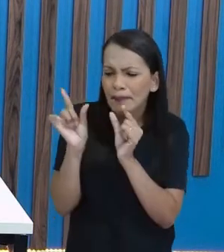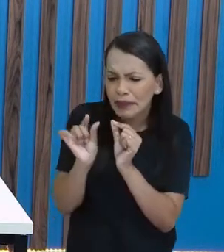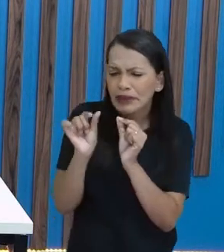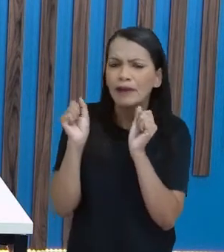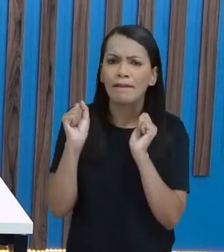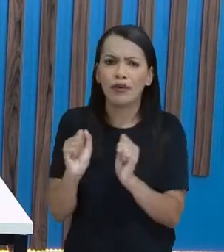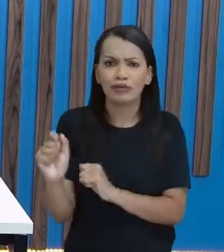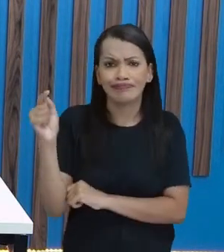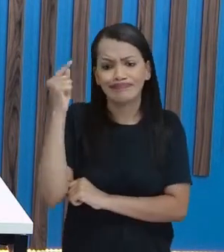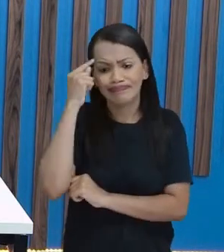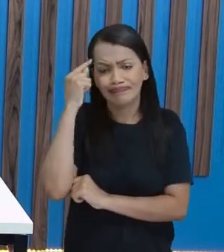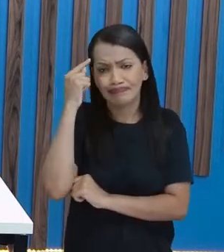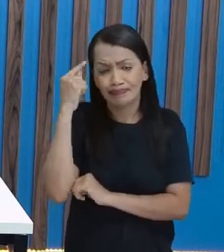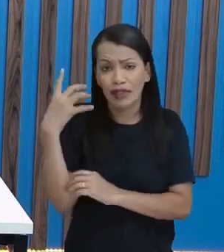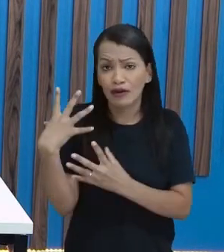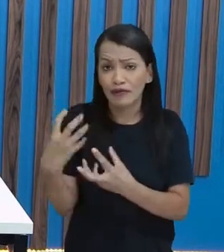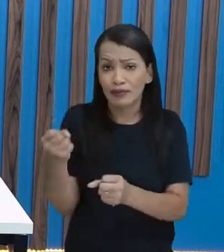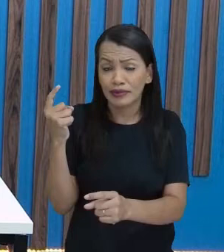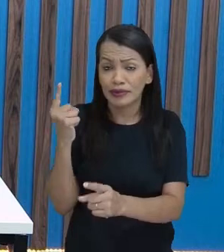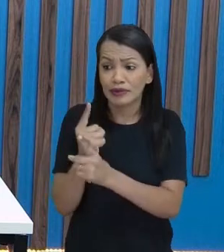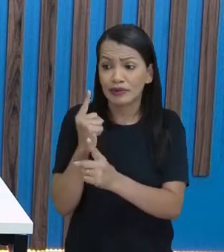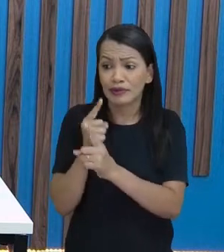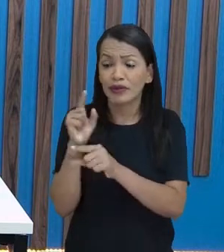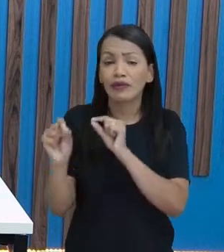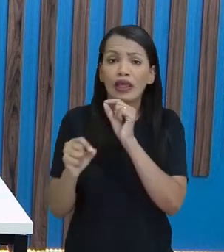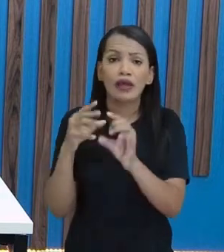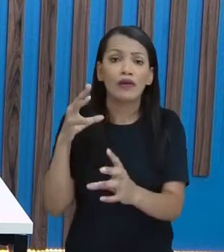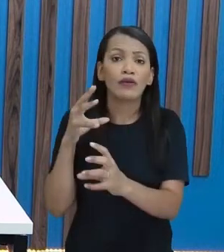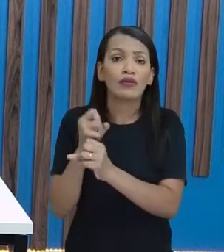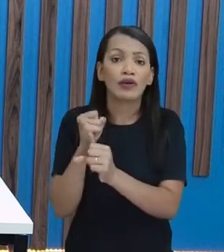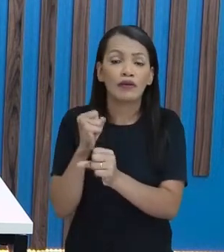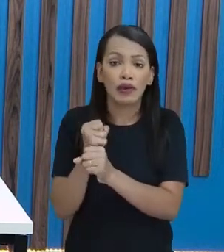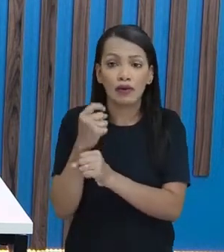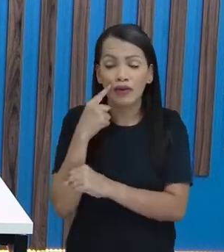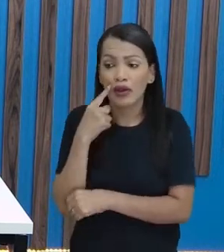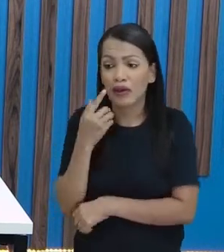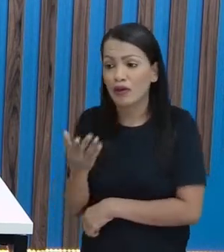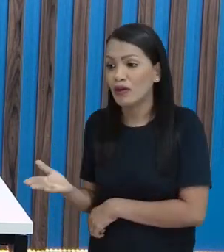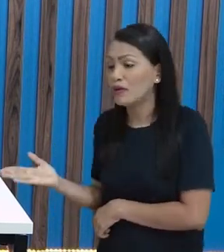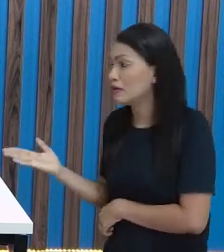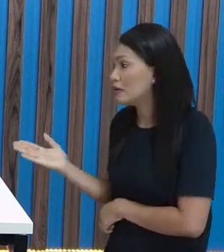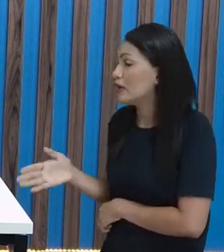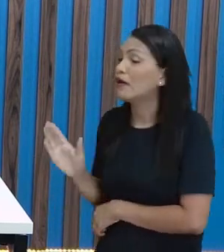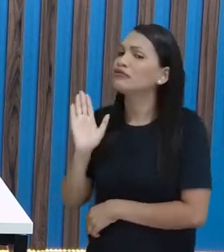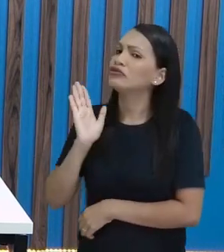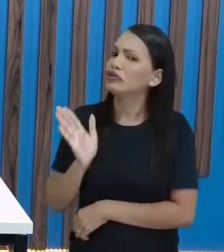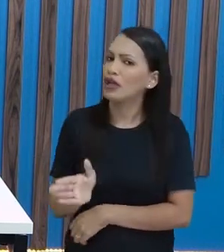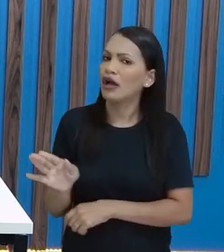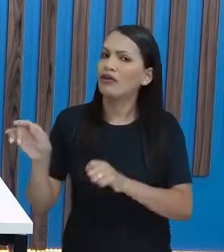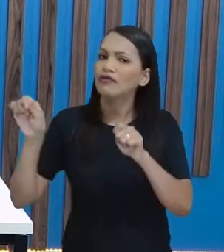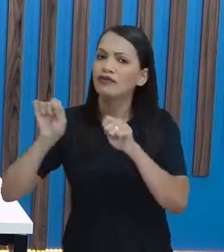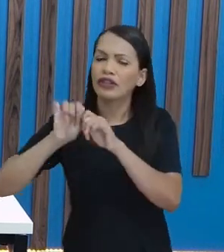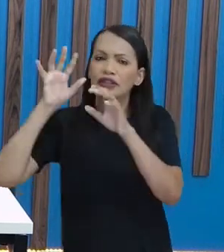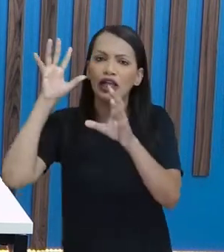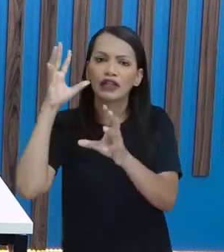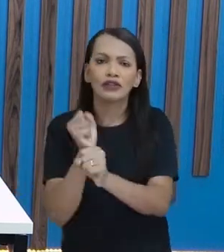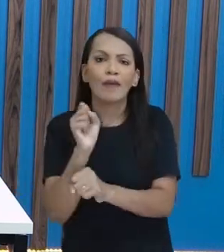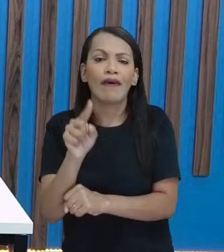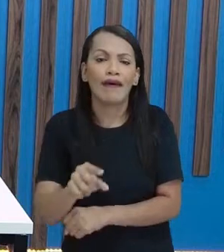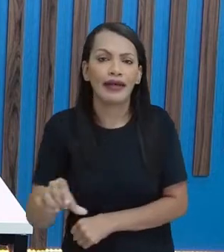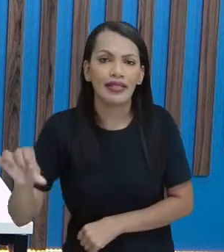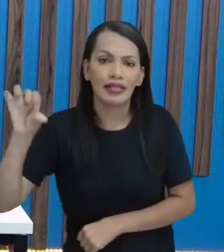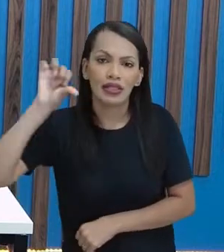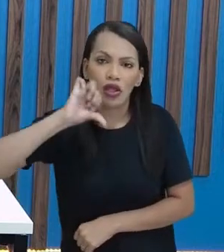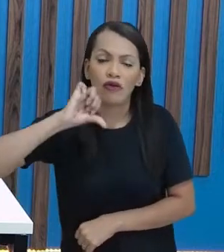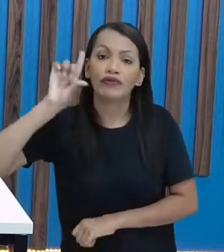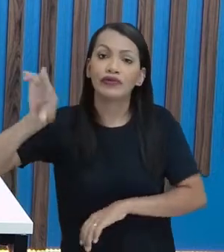mental. E aí a gente vai descobrir que o total de carrinhos da coleção de Miguel, que a gente já fez a continha, é 9. Então,